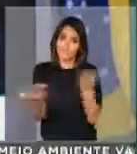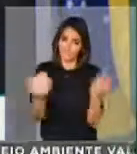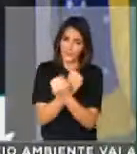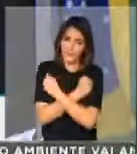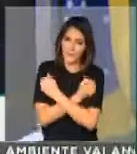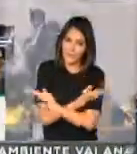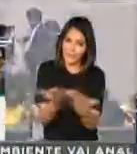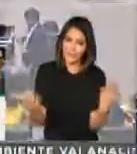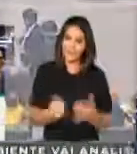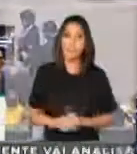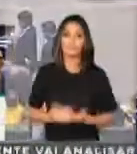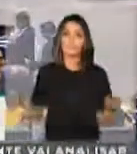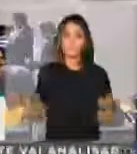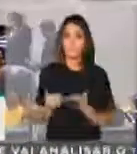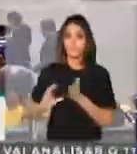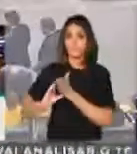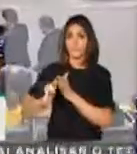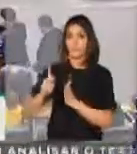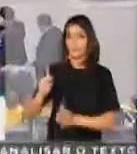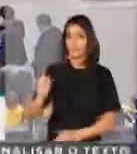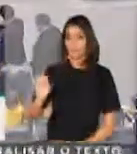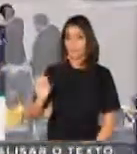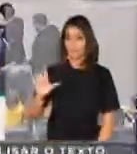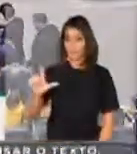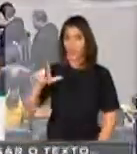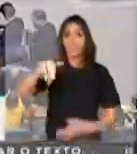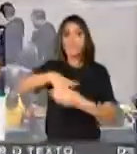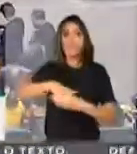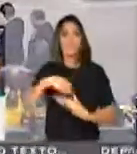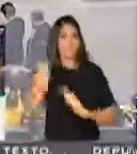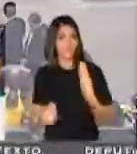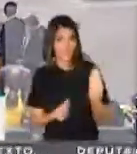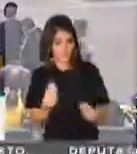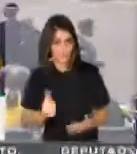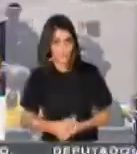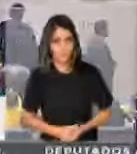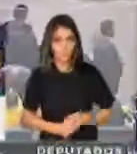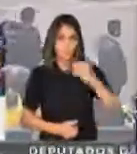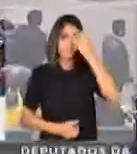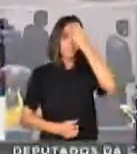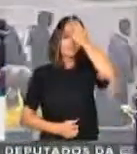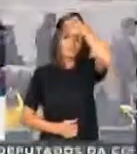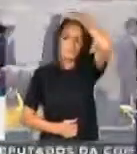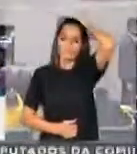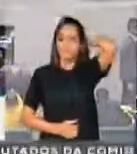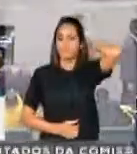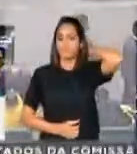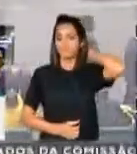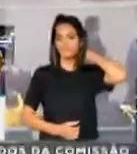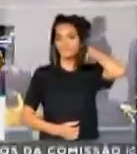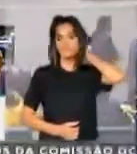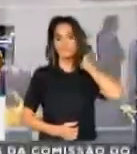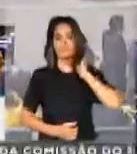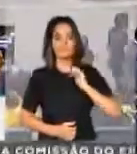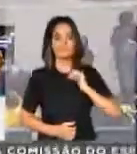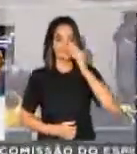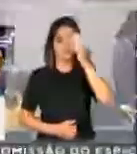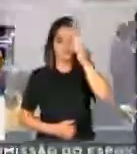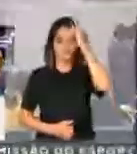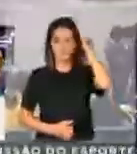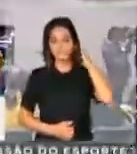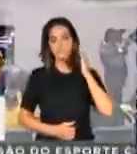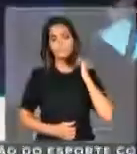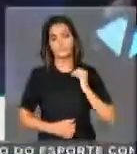amigos. Convoca o pessoal. Presidente, deputado Guilherme Mussi votou com o partido nas votações anteriores. Obrigado. Presidente, Fábio